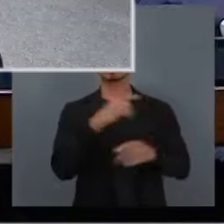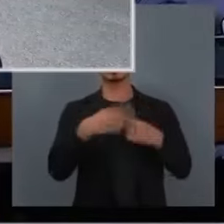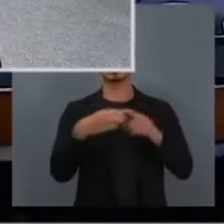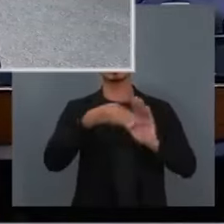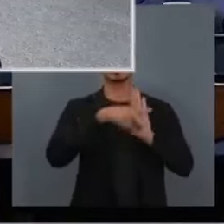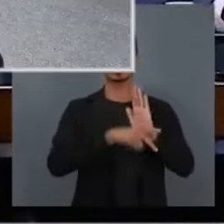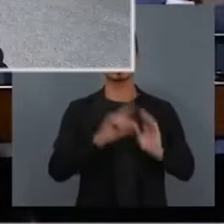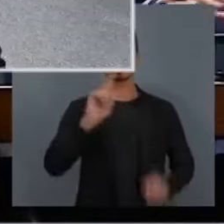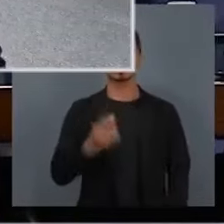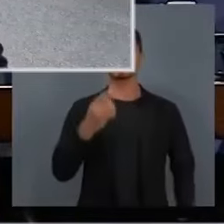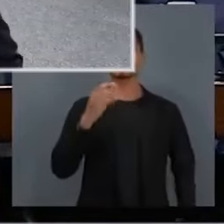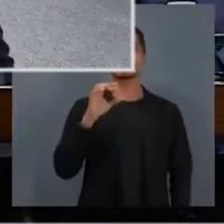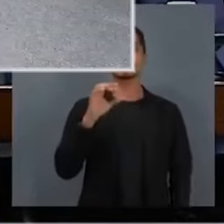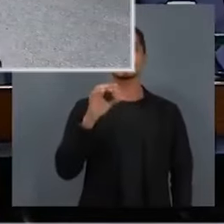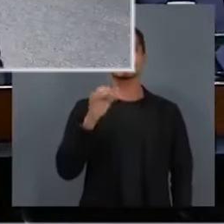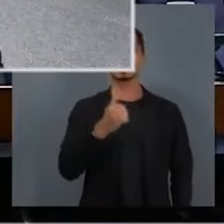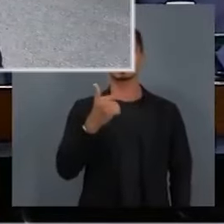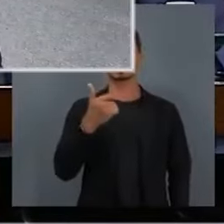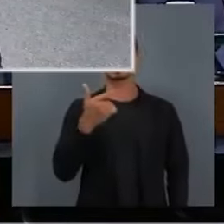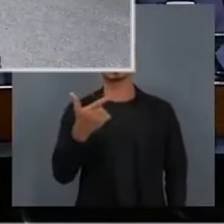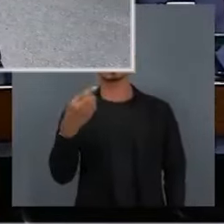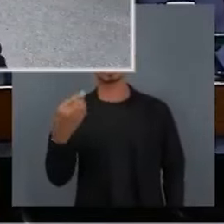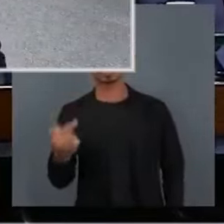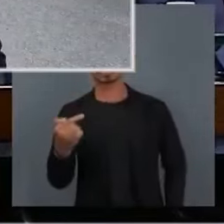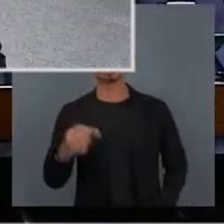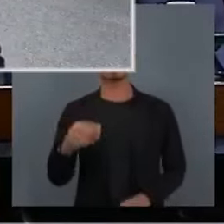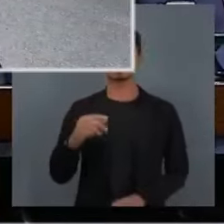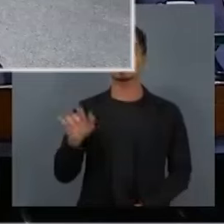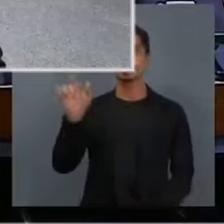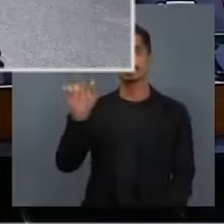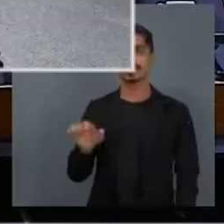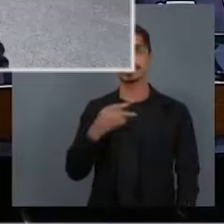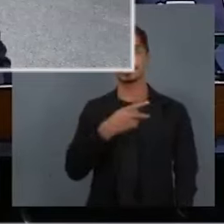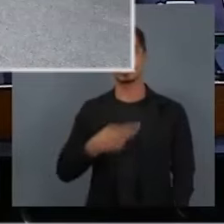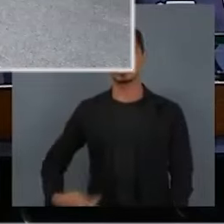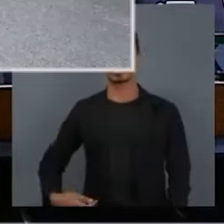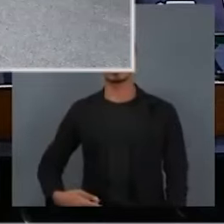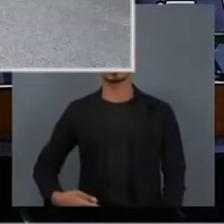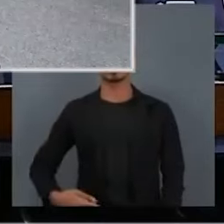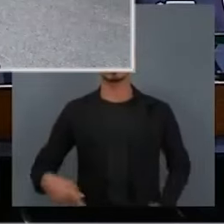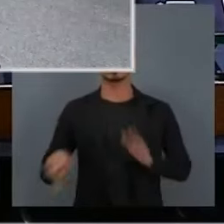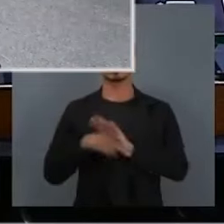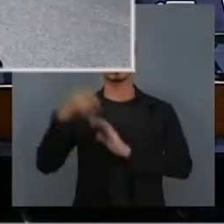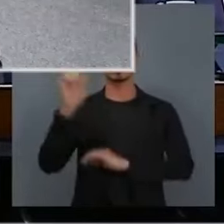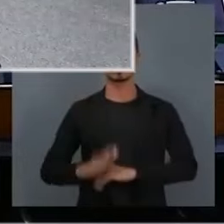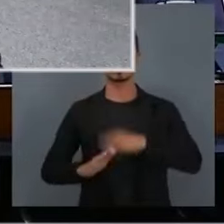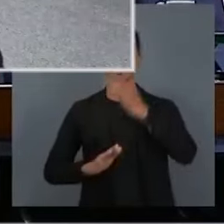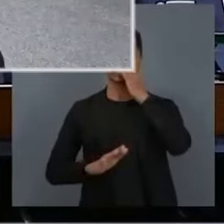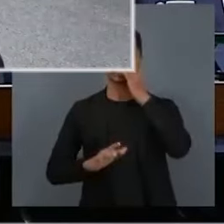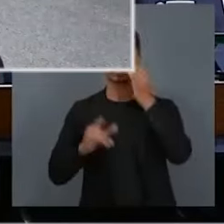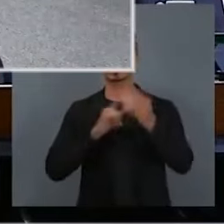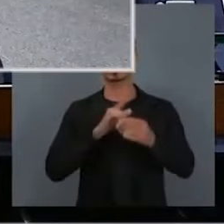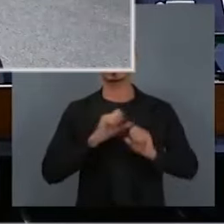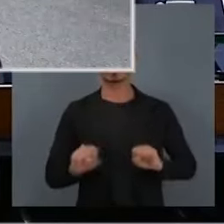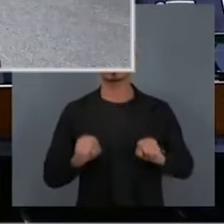para os empresários, como uma medida compensatória para a desoneração da folha de pagamento de 17 setores da economia e